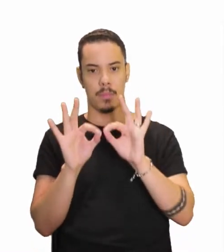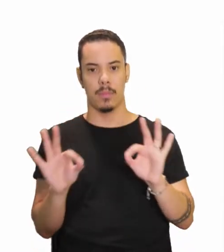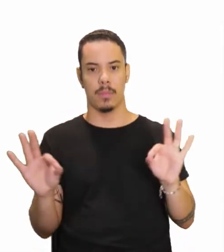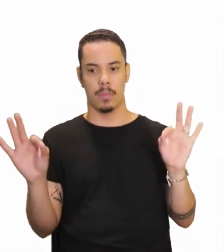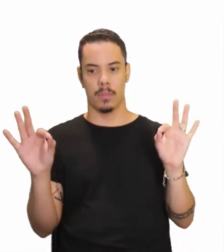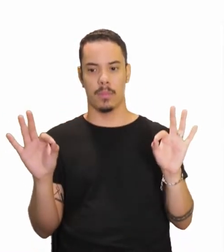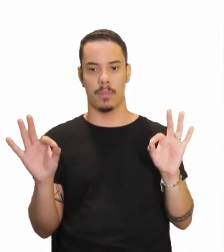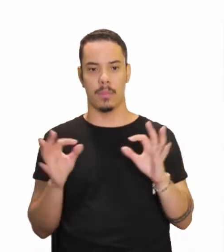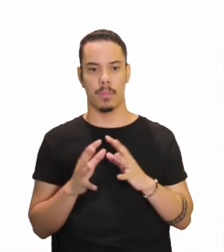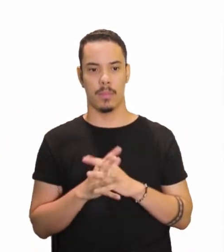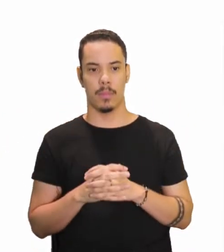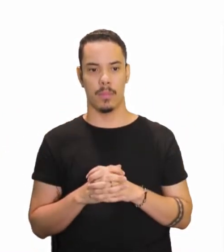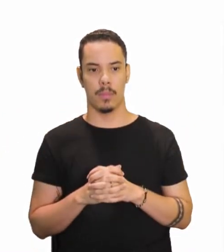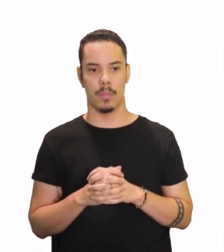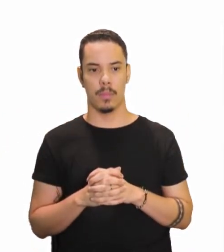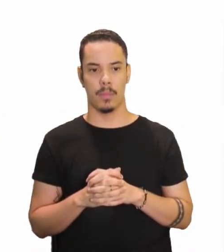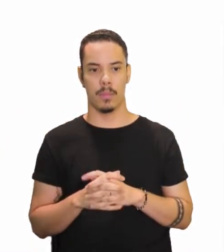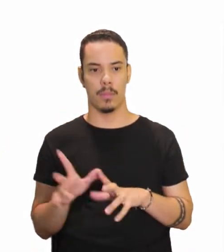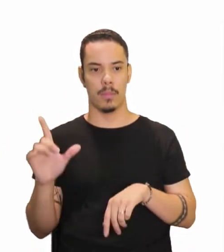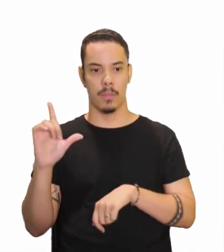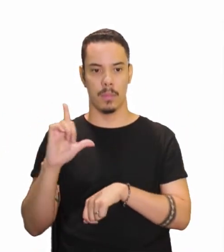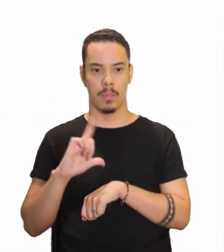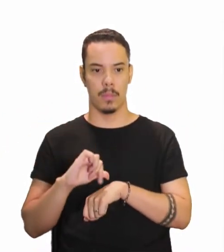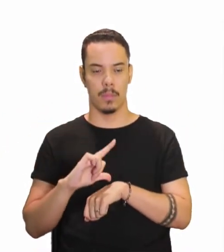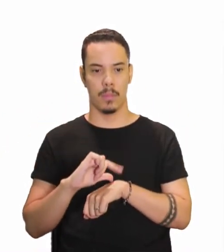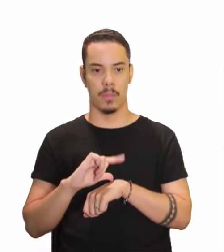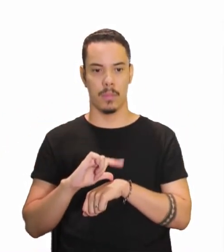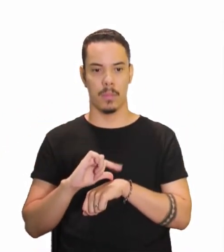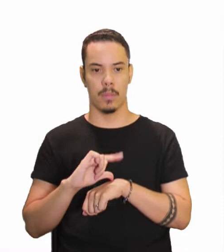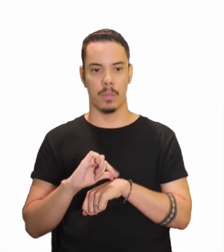assim, hora,